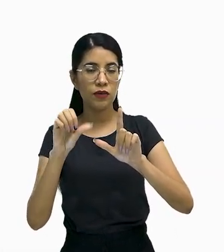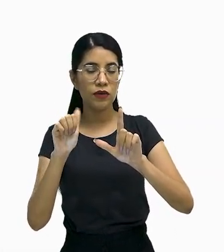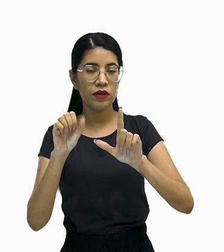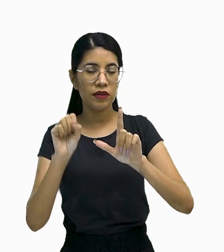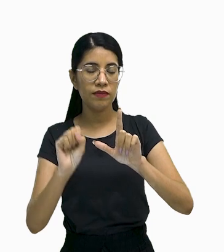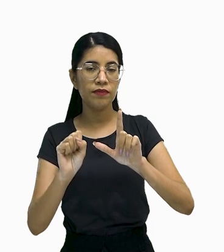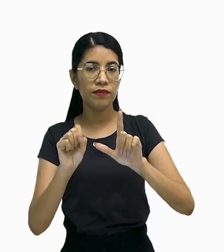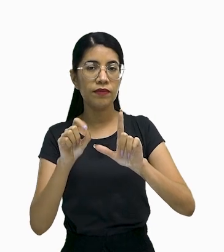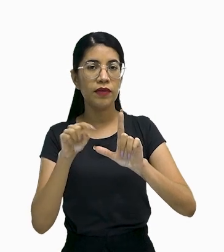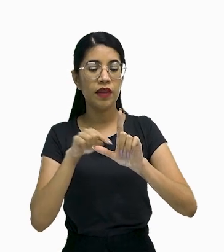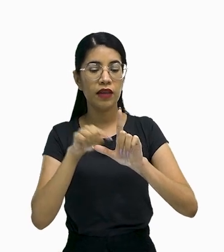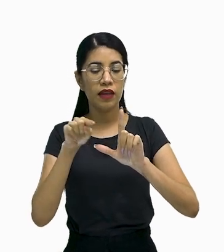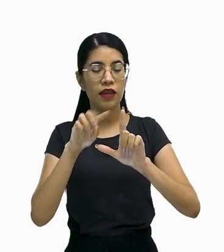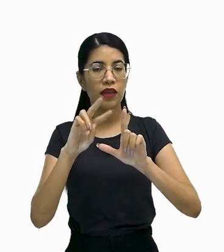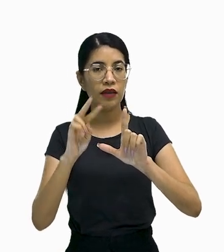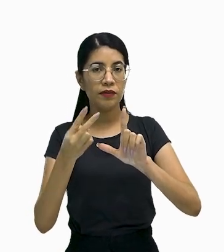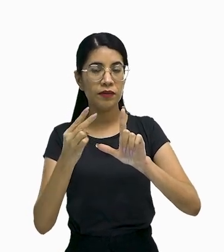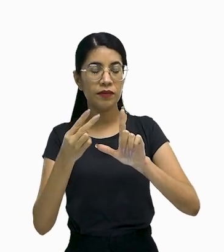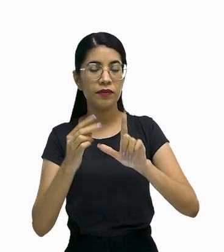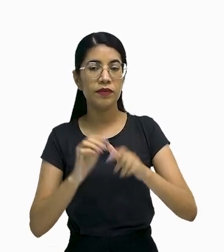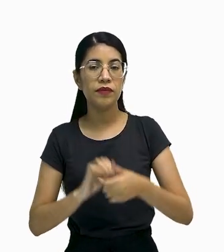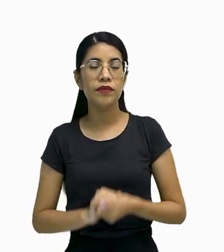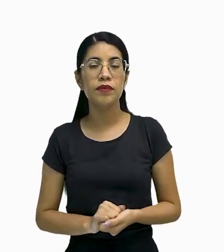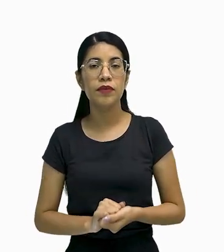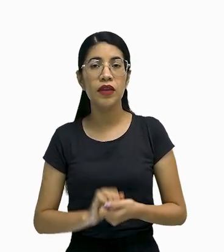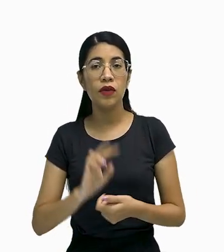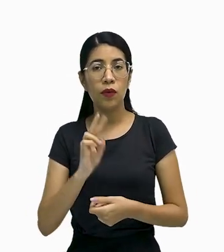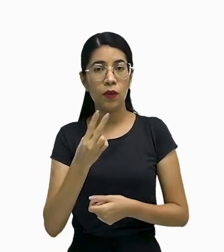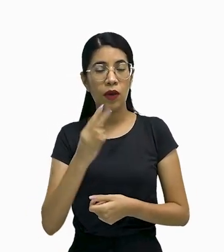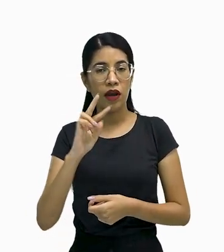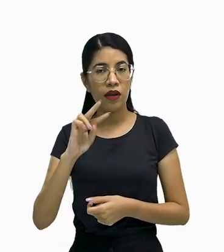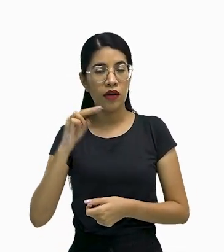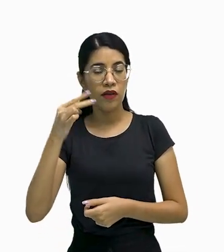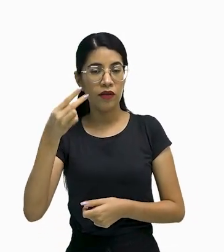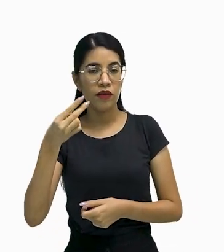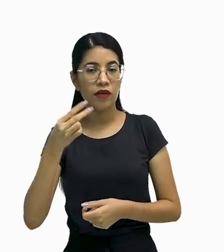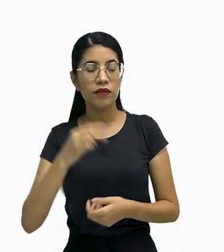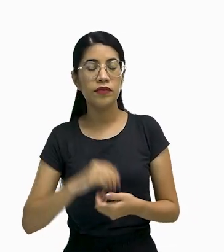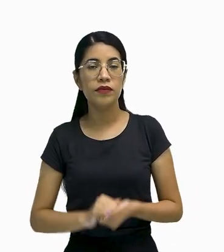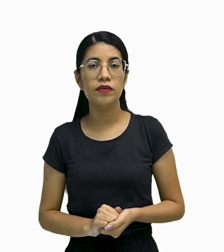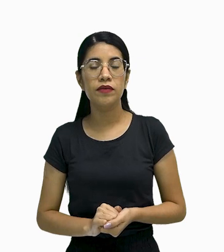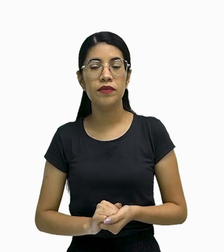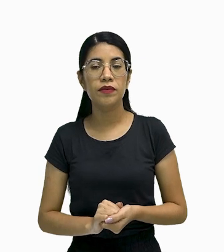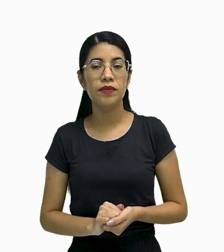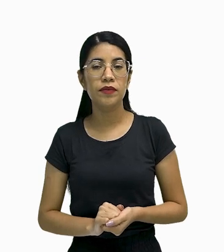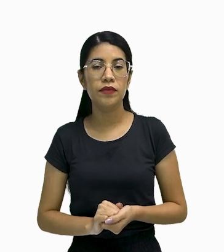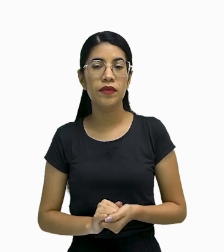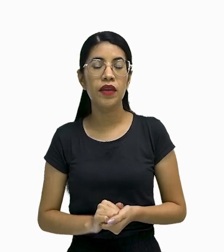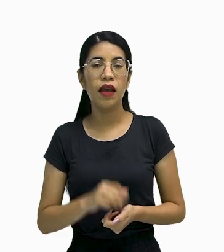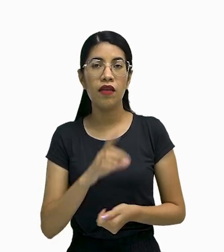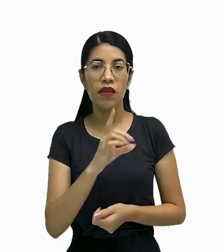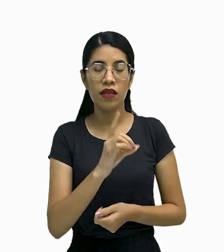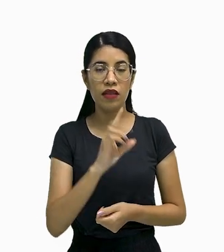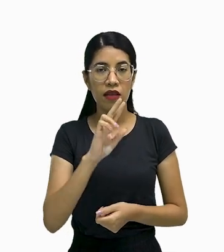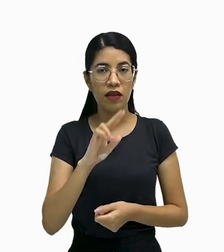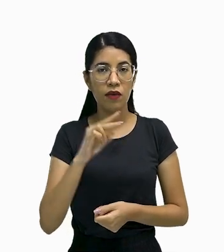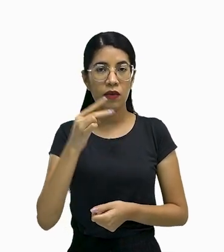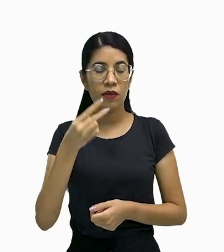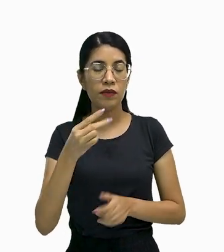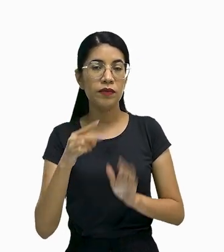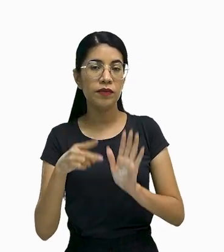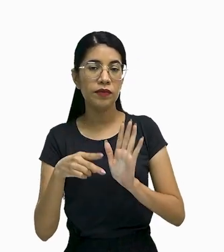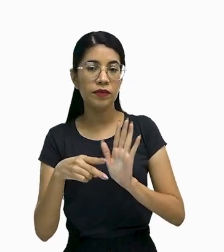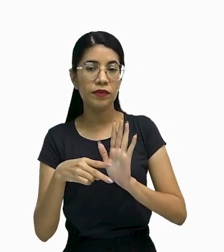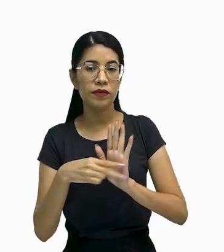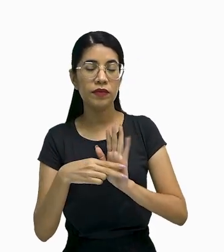então. Então, a hipotenusa ao quadrado, que eu vou chamar de D, diâmetro, é igual a 4 ao